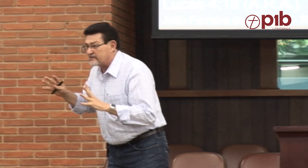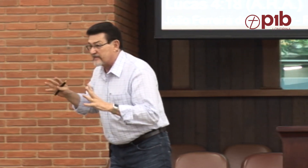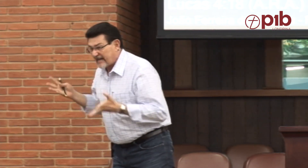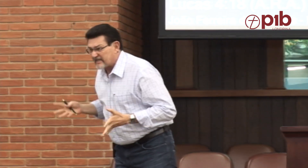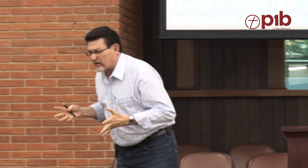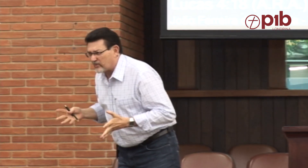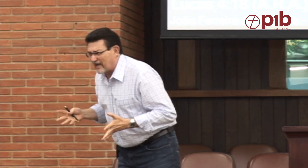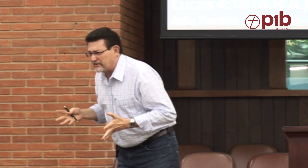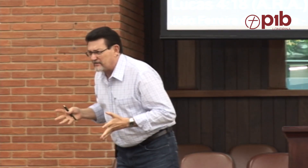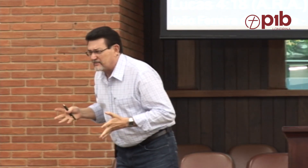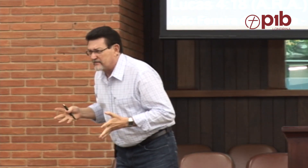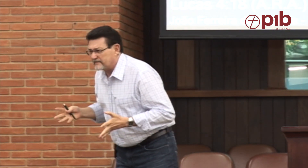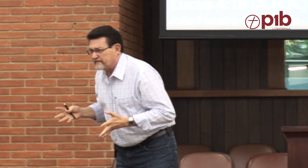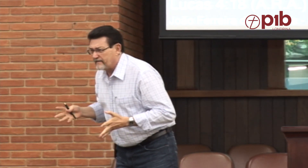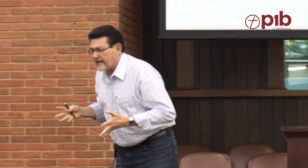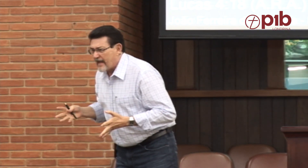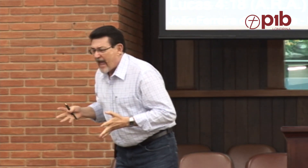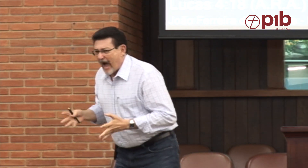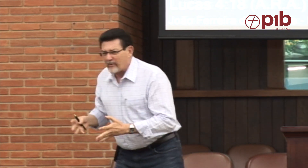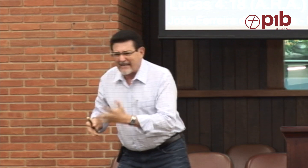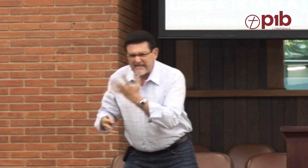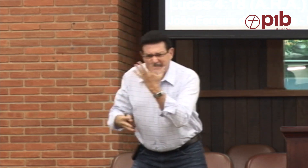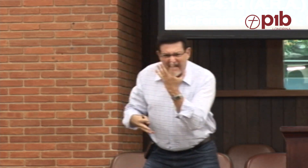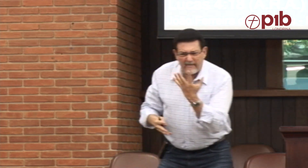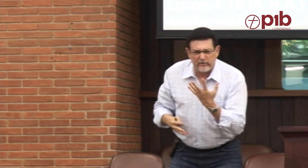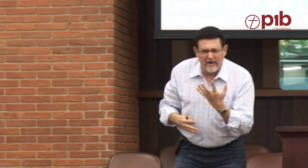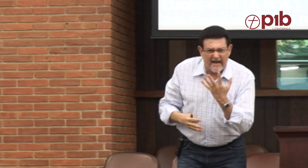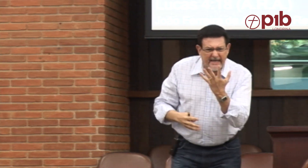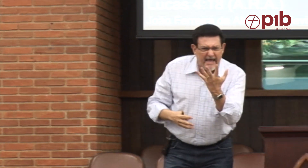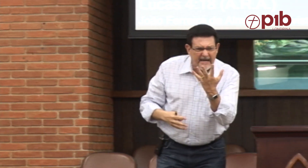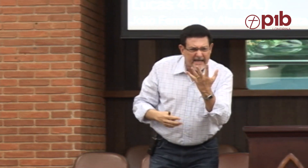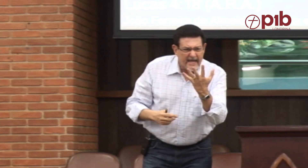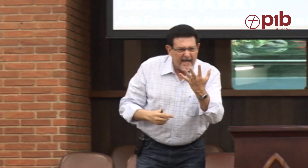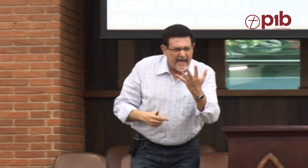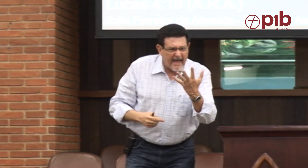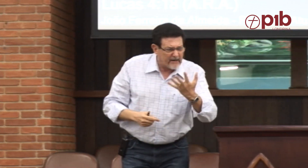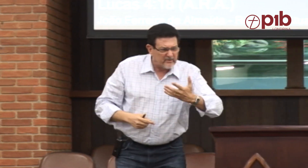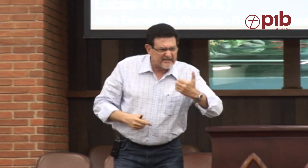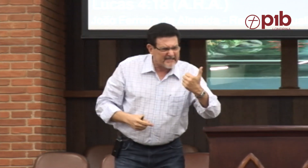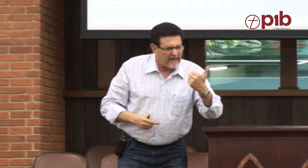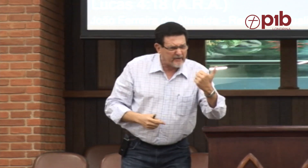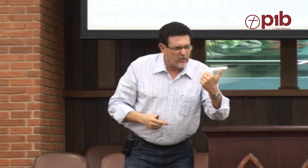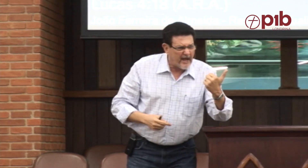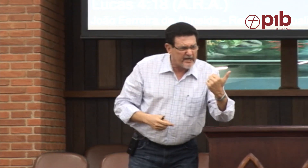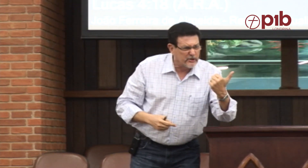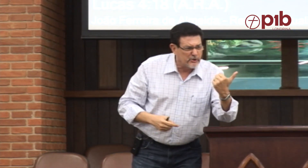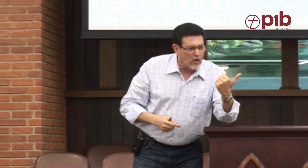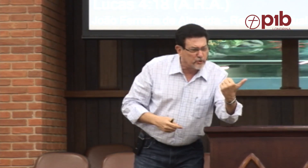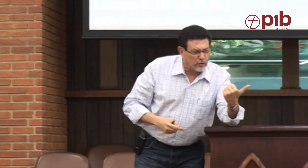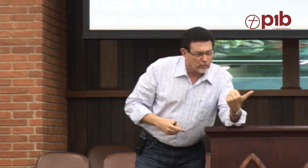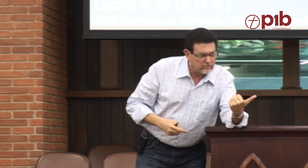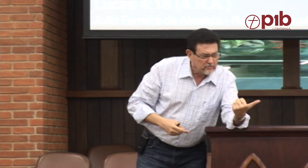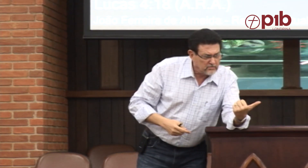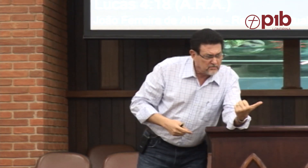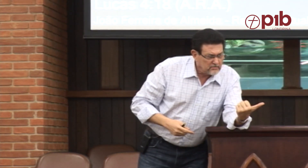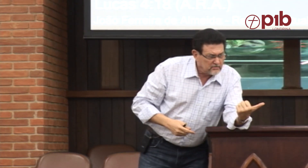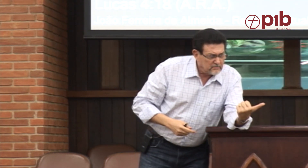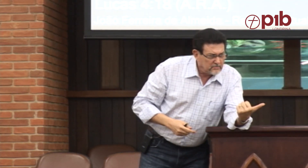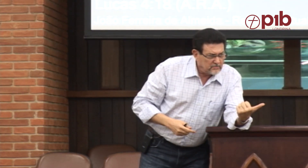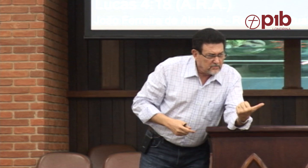respostas querem ser curado agora que sábado era aquele era um sábado religioso